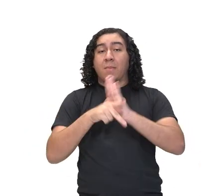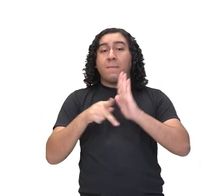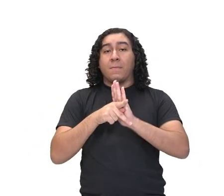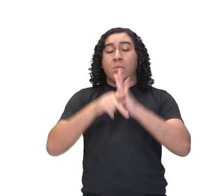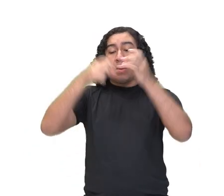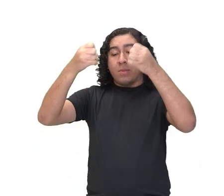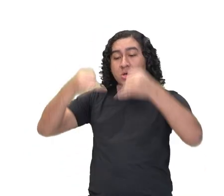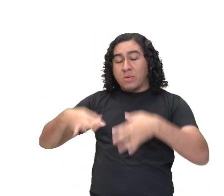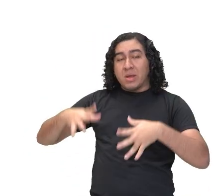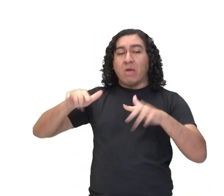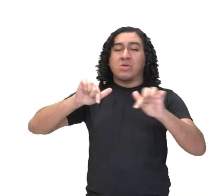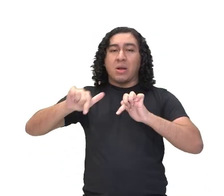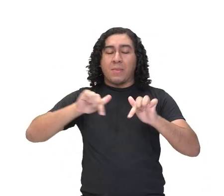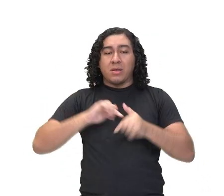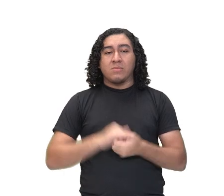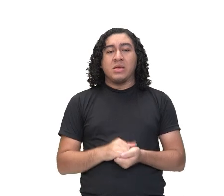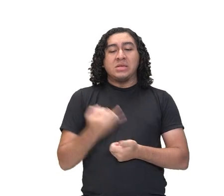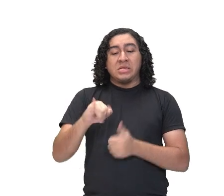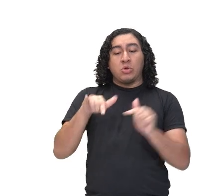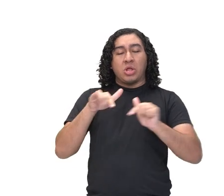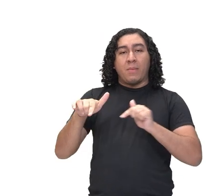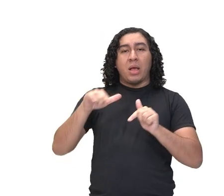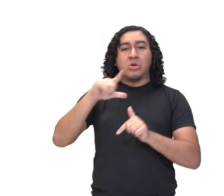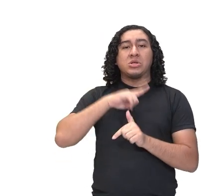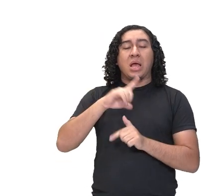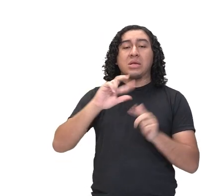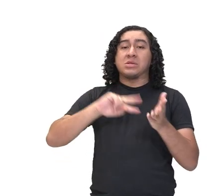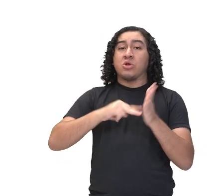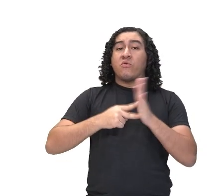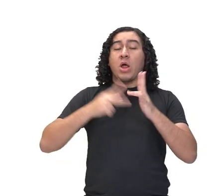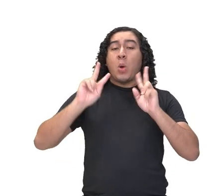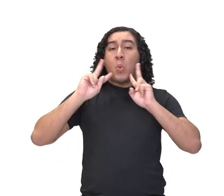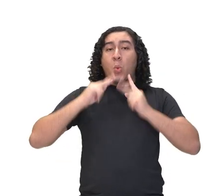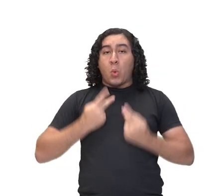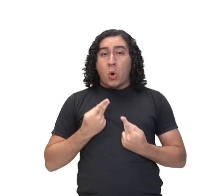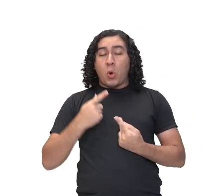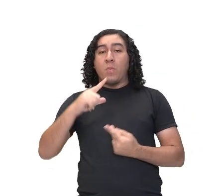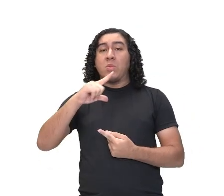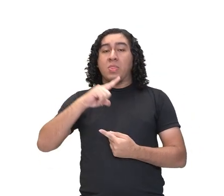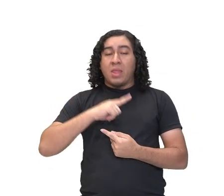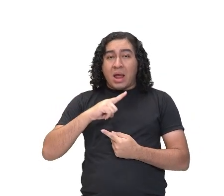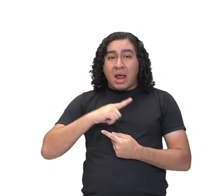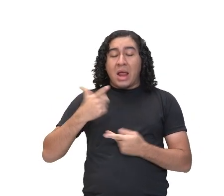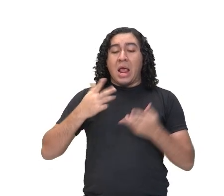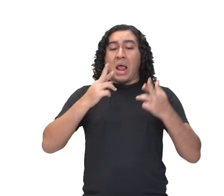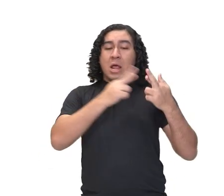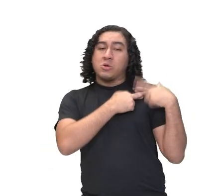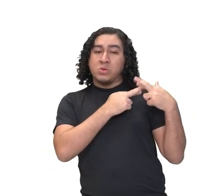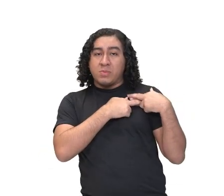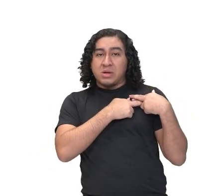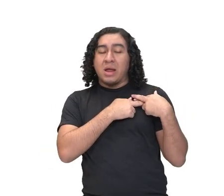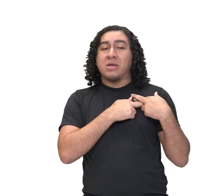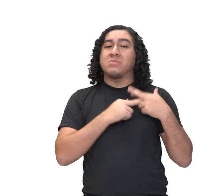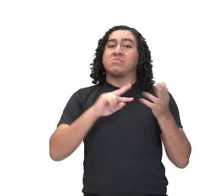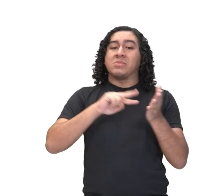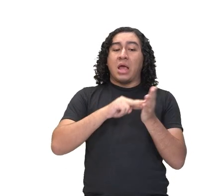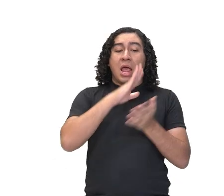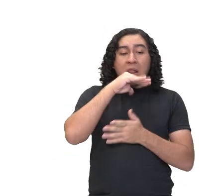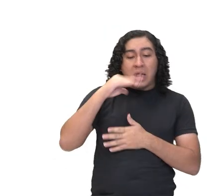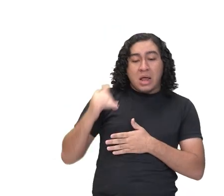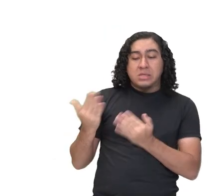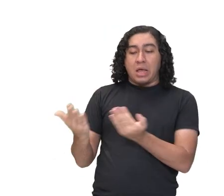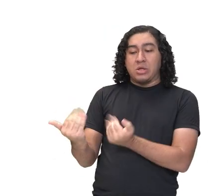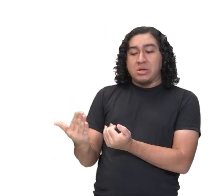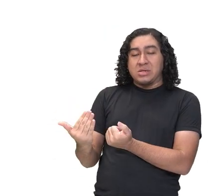trabalho enobrece e dignifica o homem, no que se refere às crianças, ele mortifica suas possibilidades de